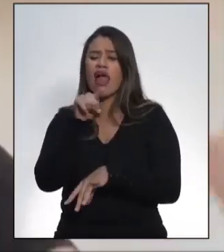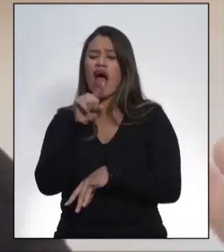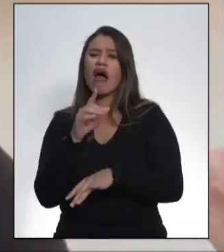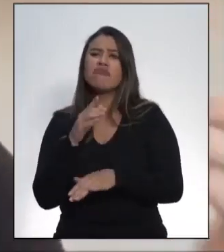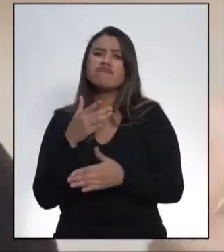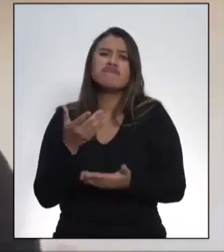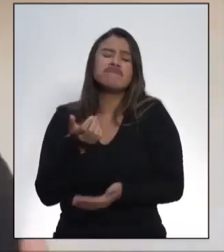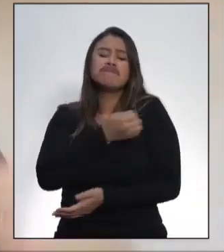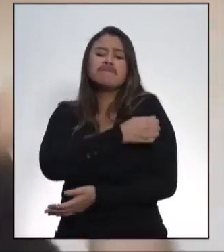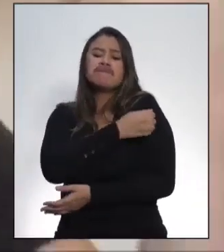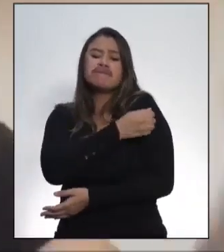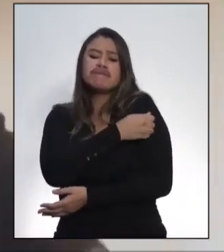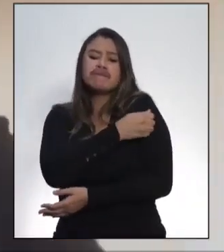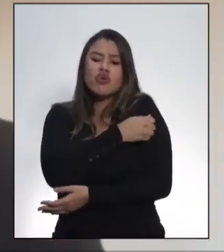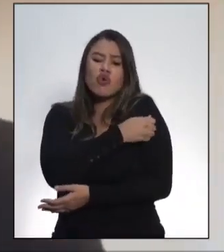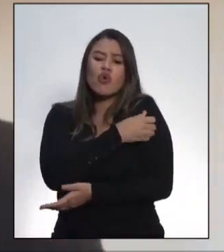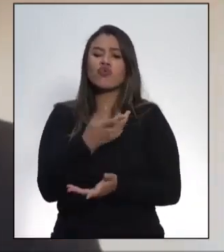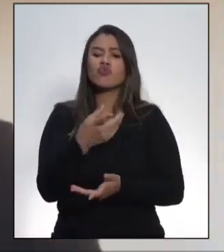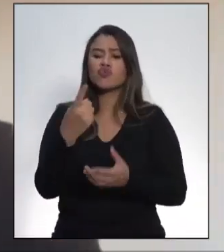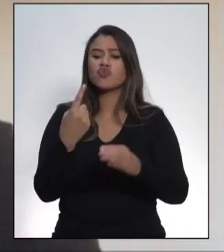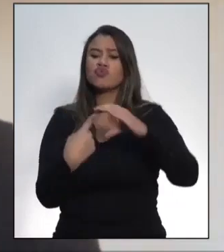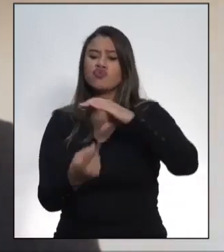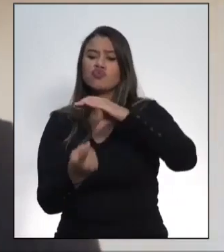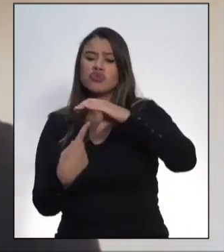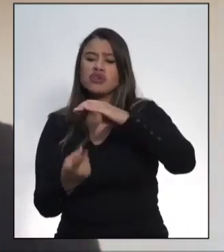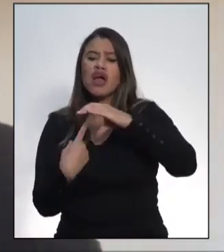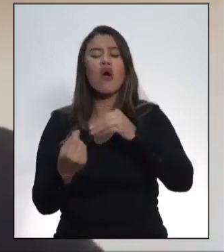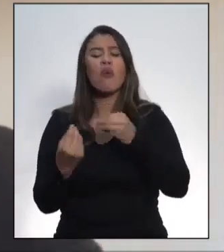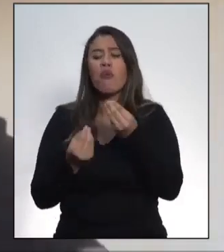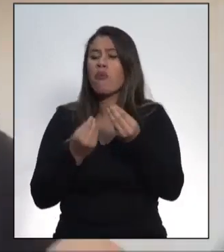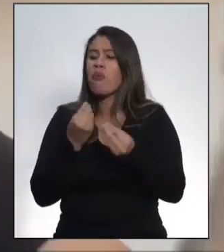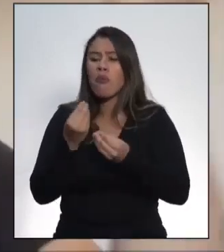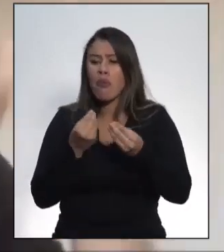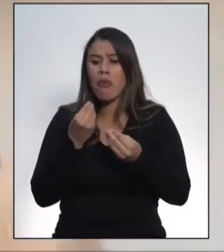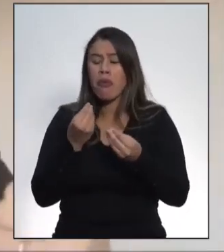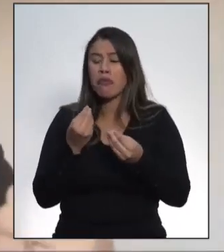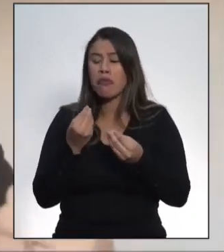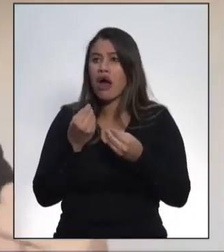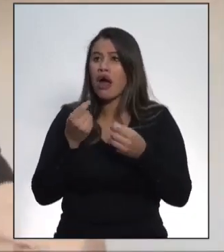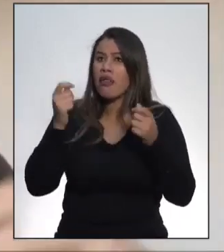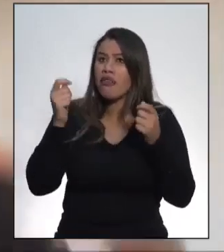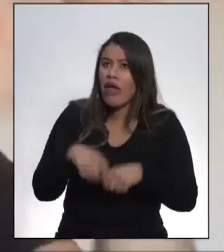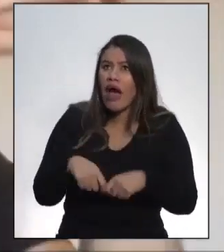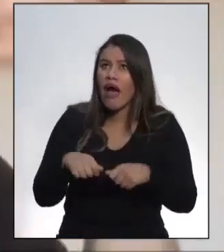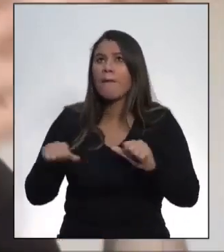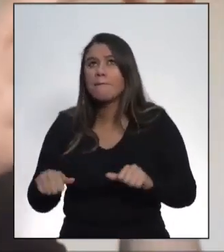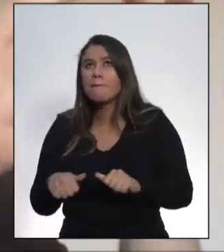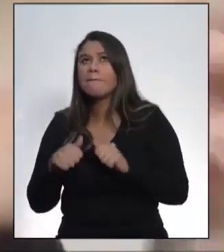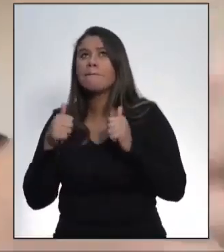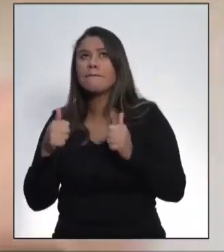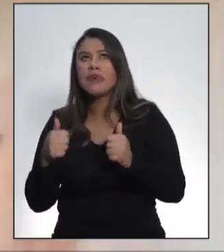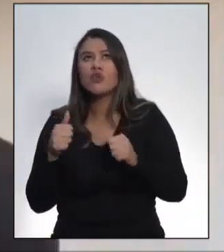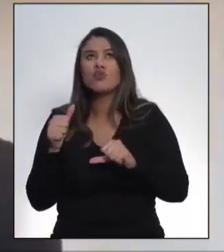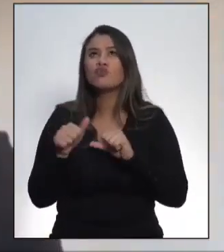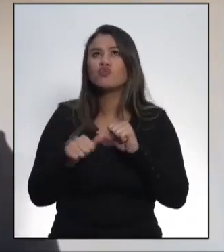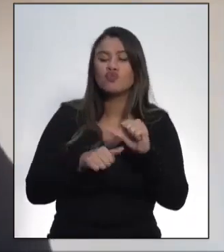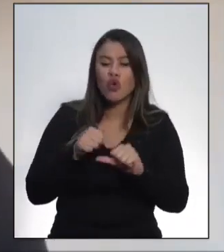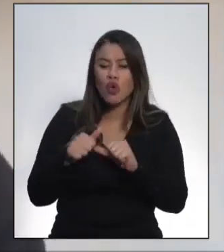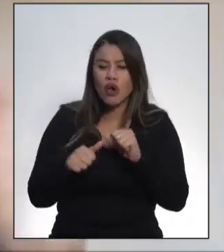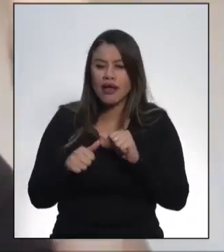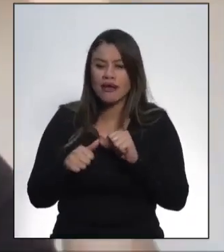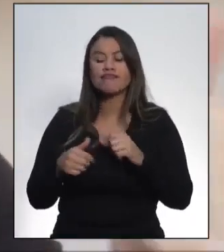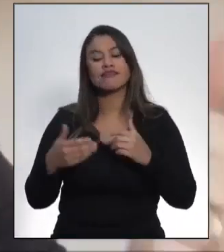os alunos estão achando daquele produto e como é que aquilo pode ser melhorado. Então, pilar número